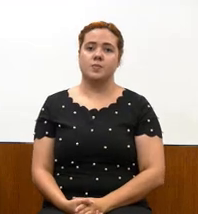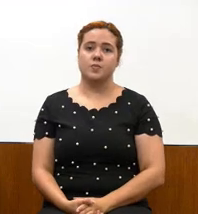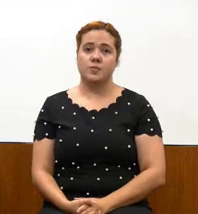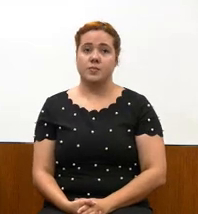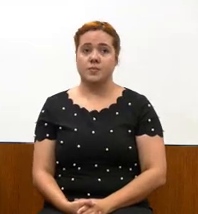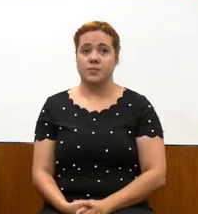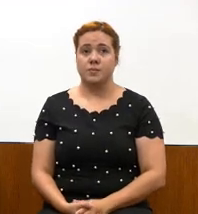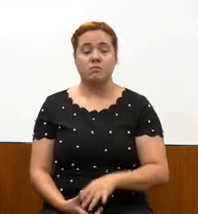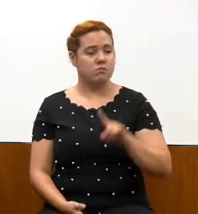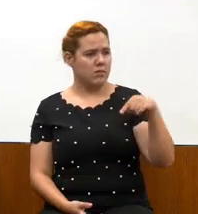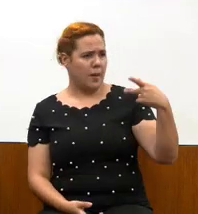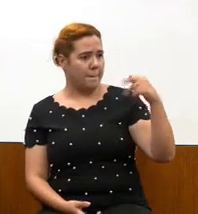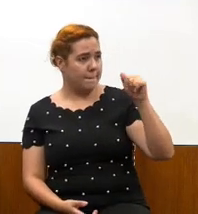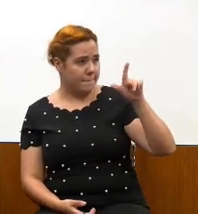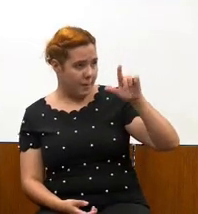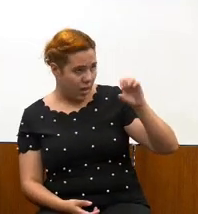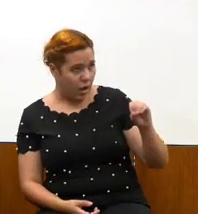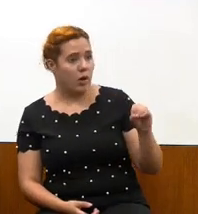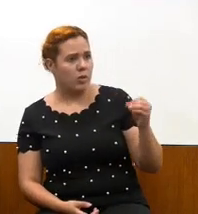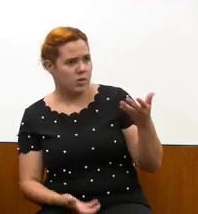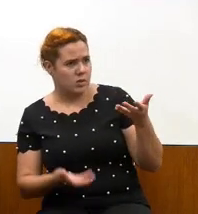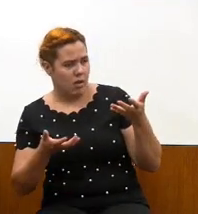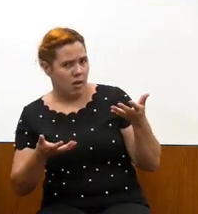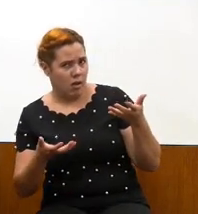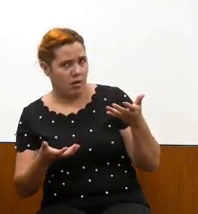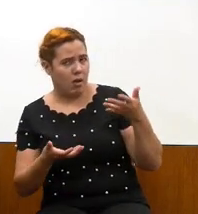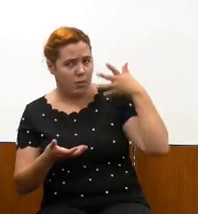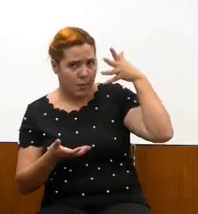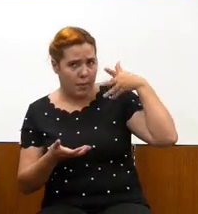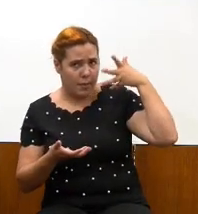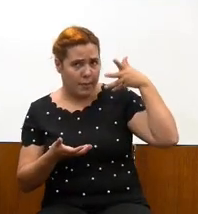Doutor Paulo, gostaria de fazer uma colocação?